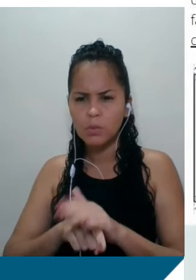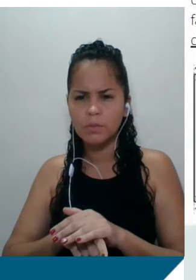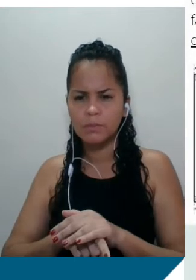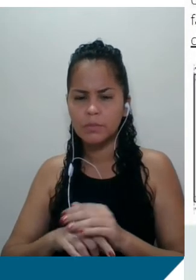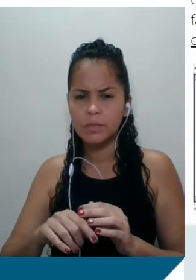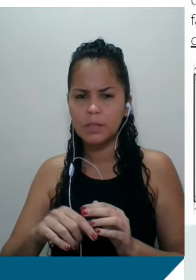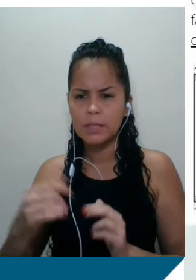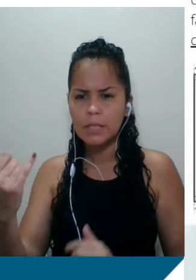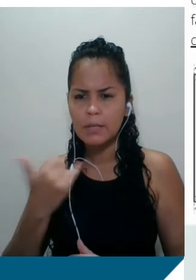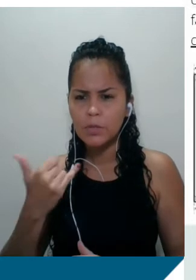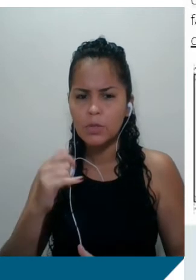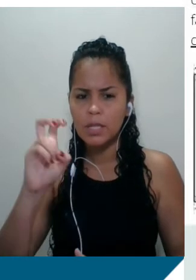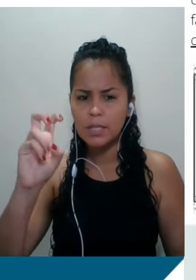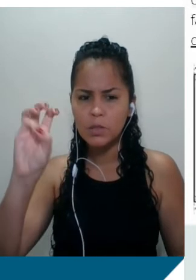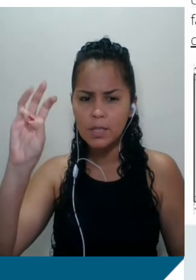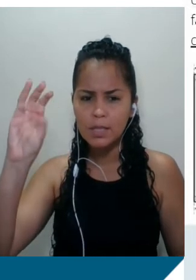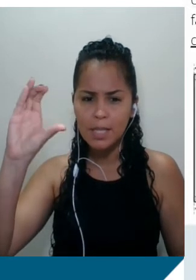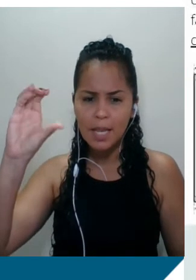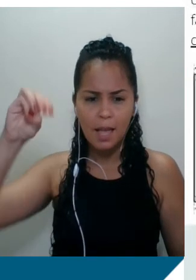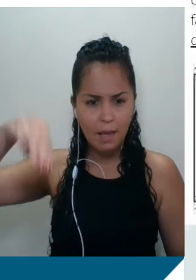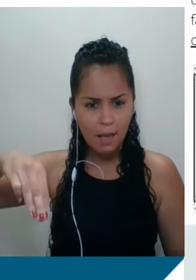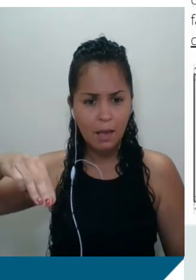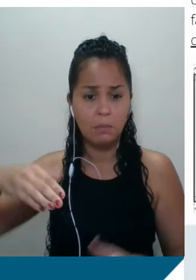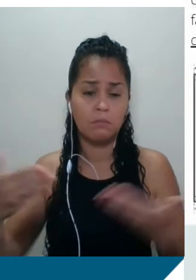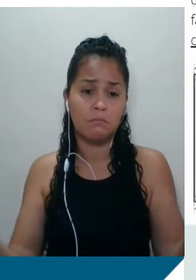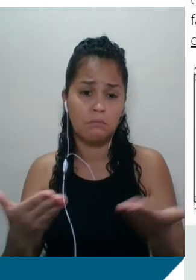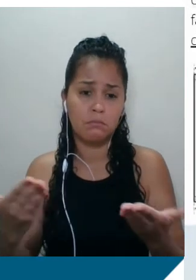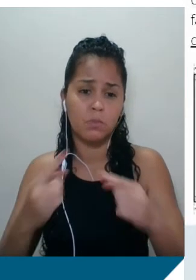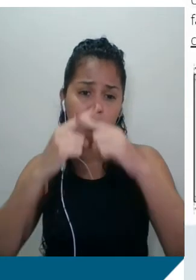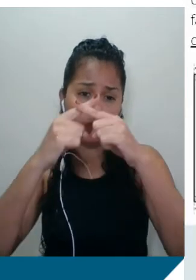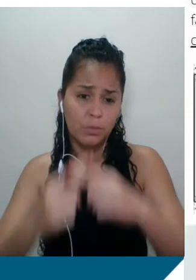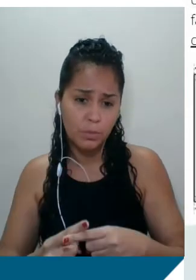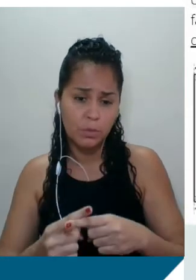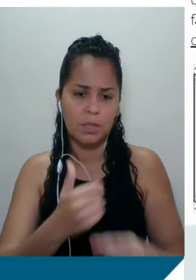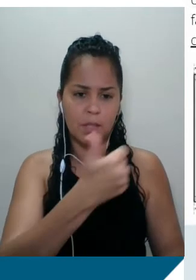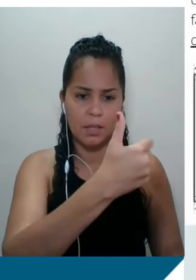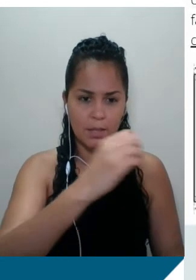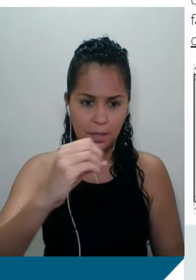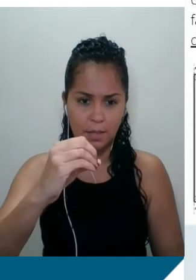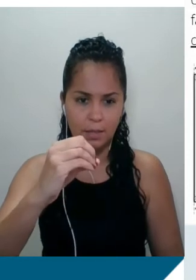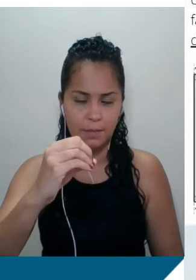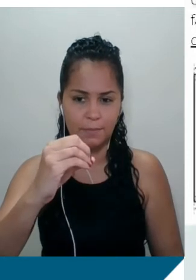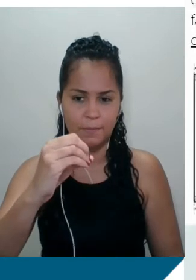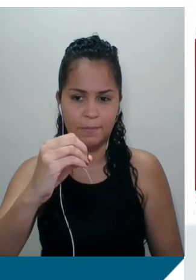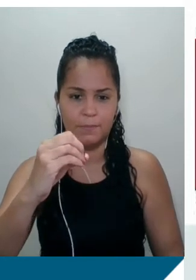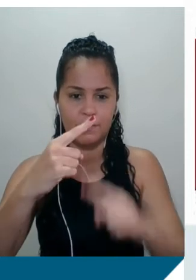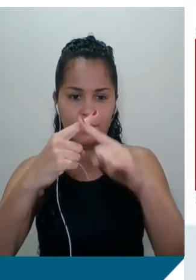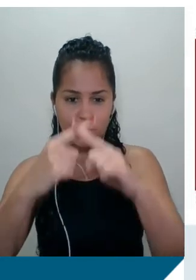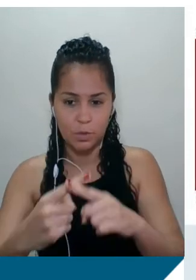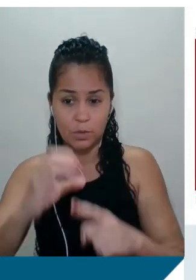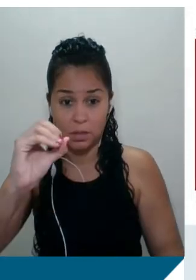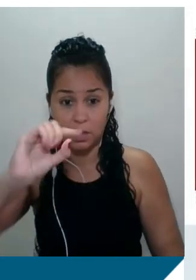espessura é de 5 centímetros, então basta a gente multiplicar essa área de 100 metros quadrados por